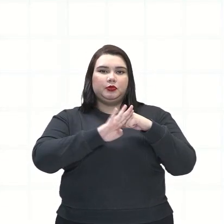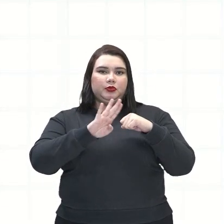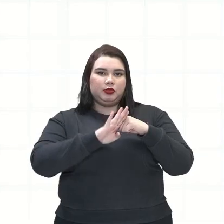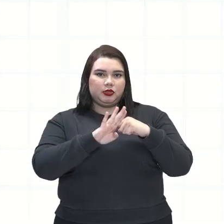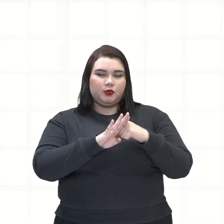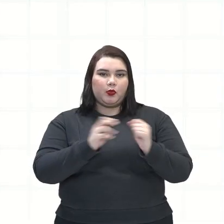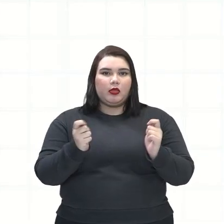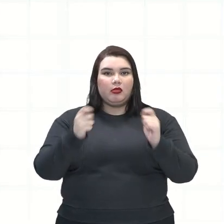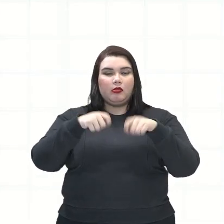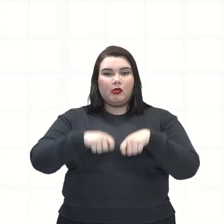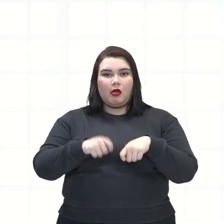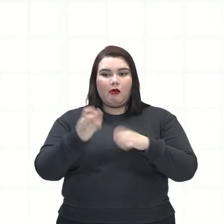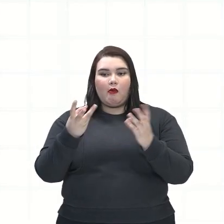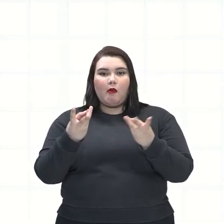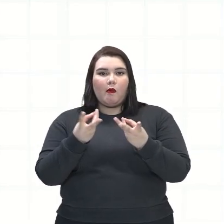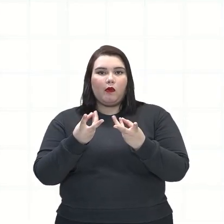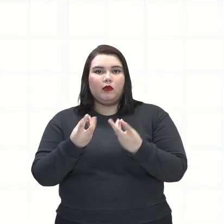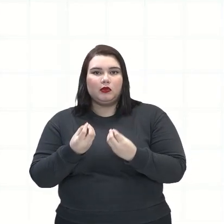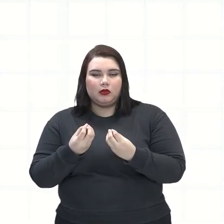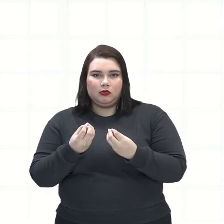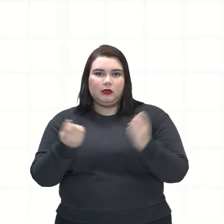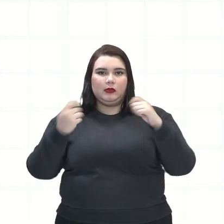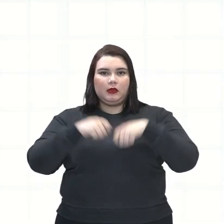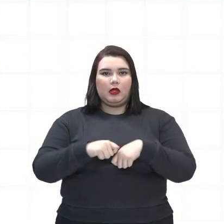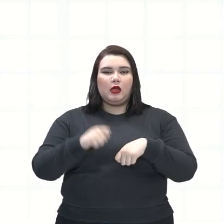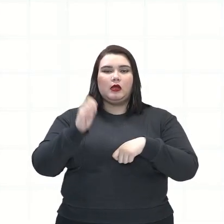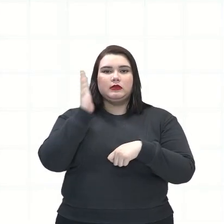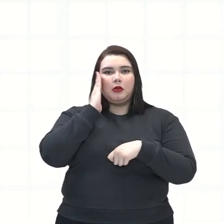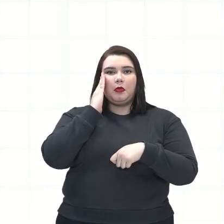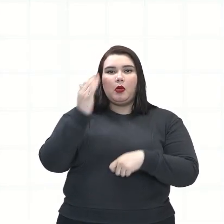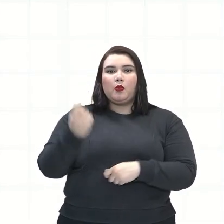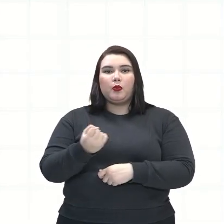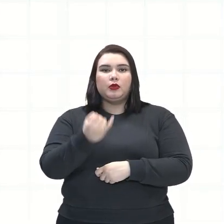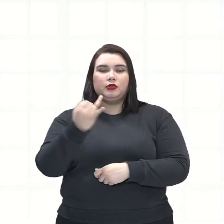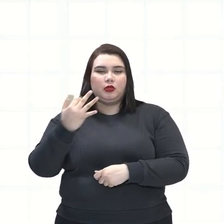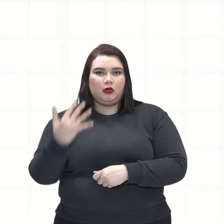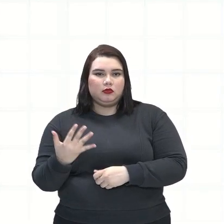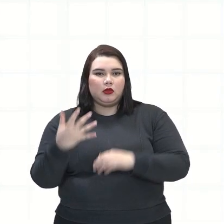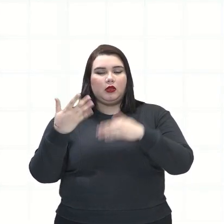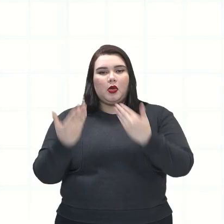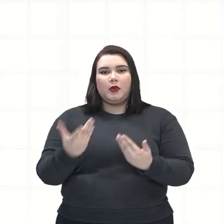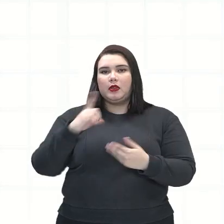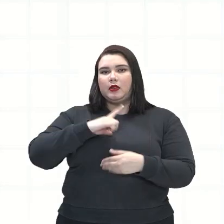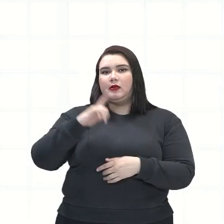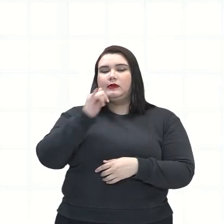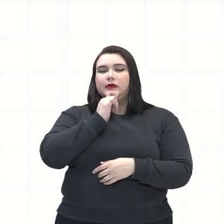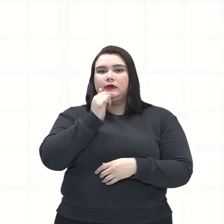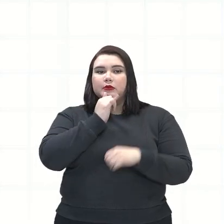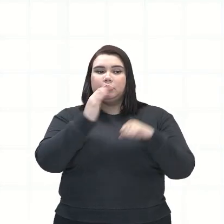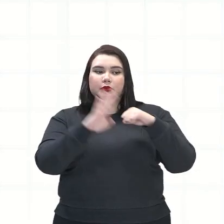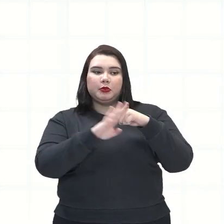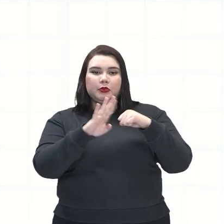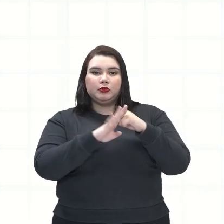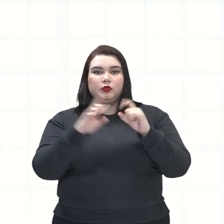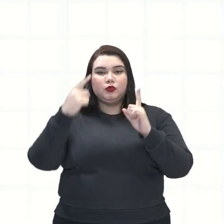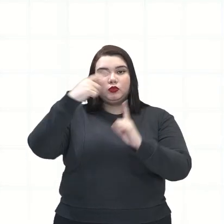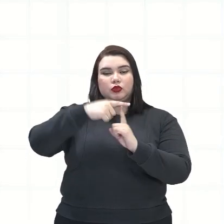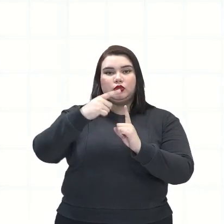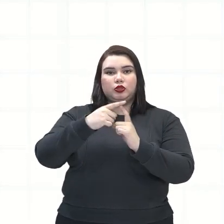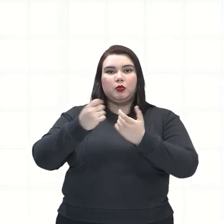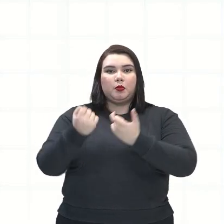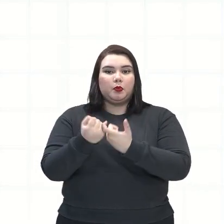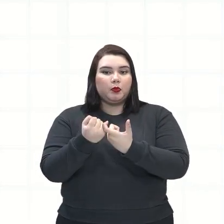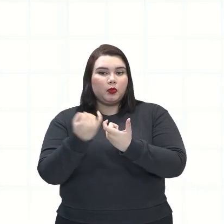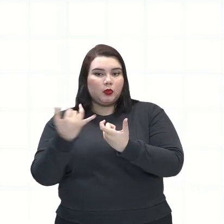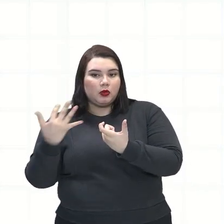substantivos contáveis e vocês viram aí que nós temos exemplos de substantivos tanto no plural como